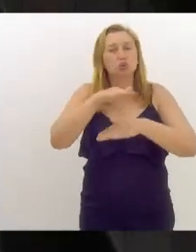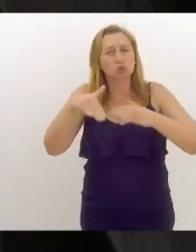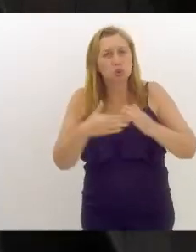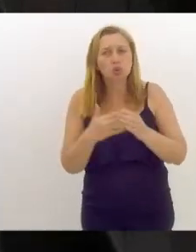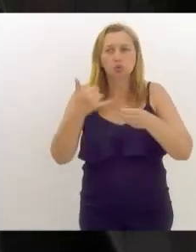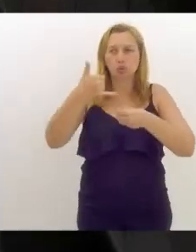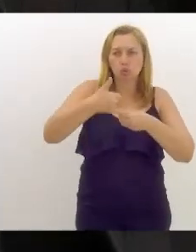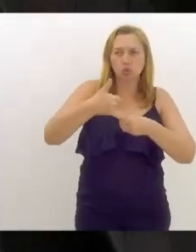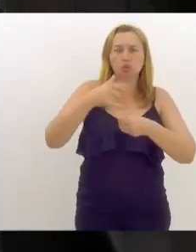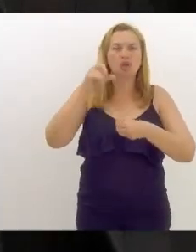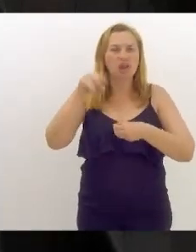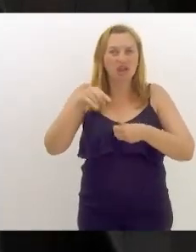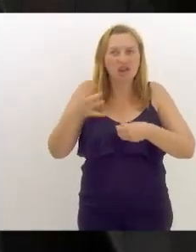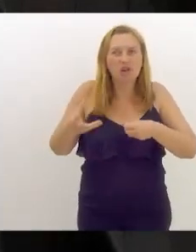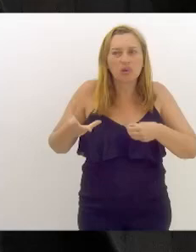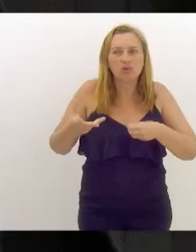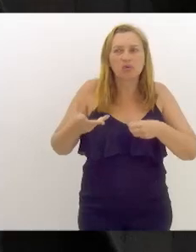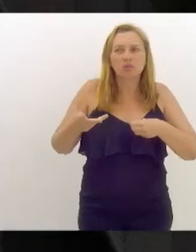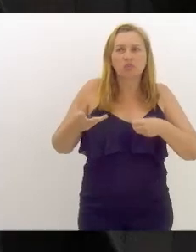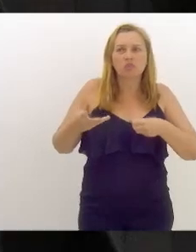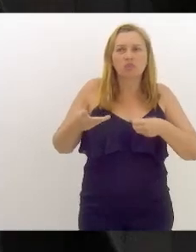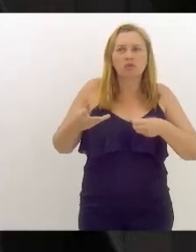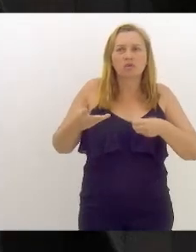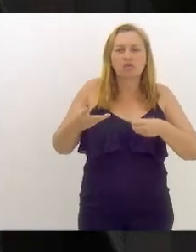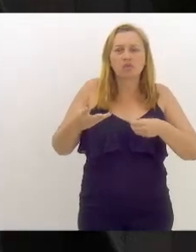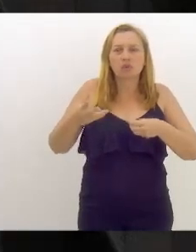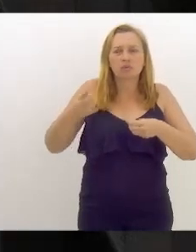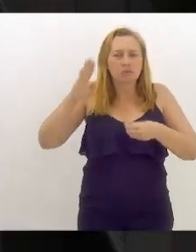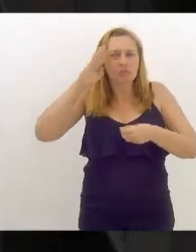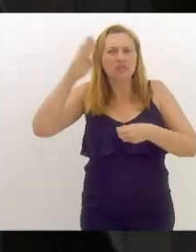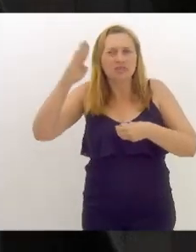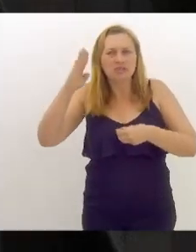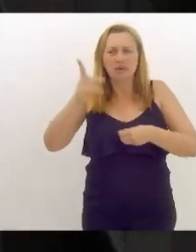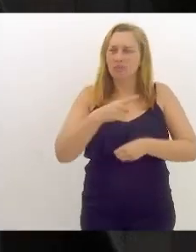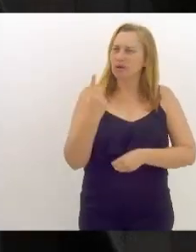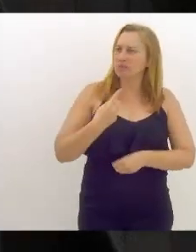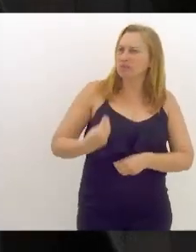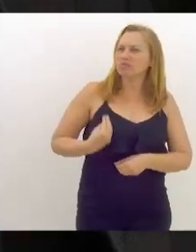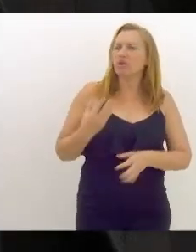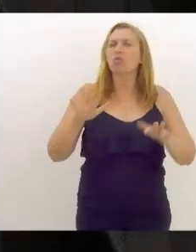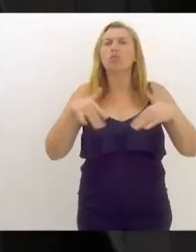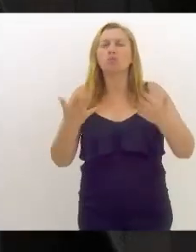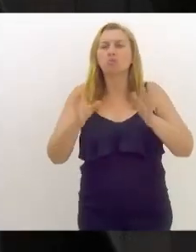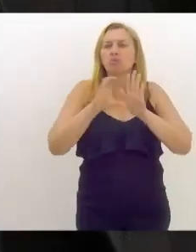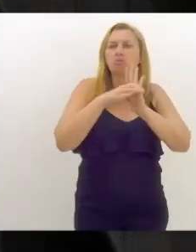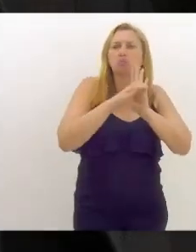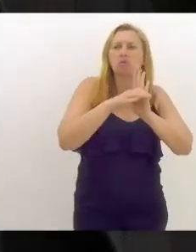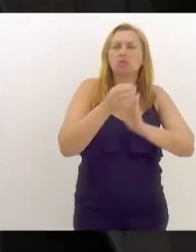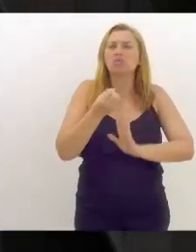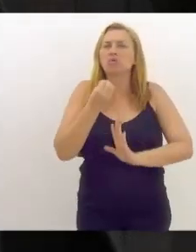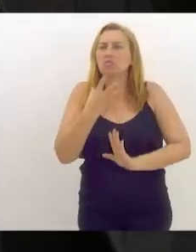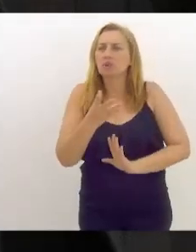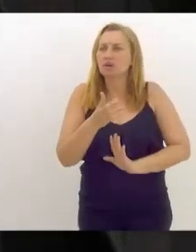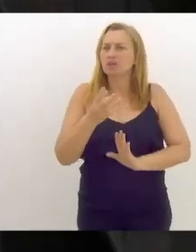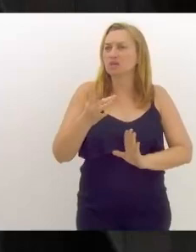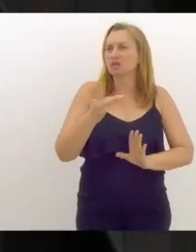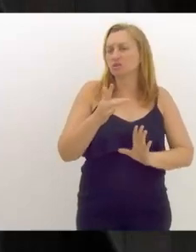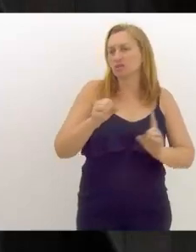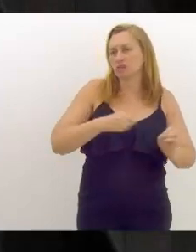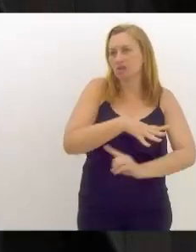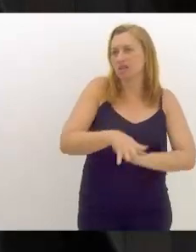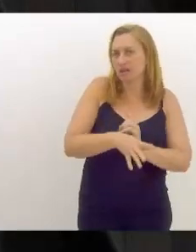são bens essenciais? Qual é o conceito de bem essencial? É aquele que